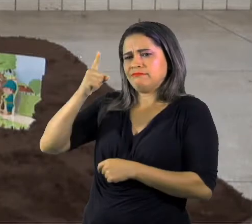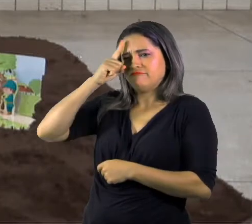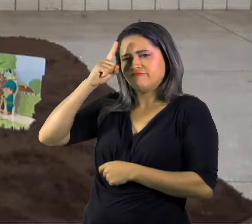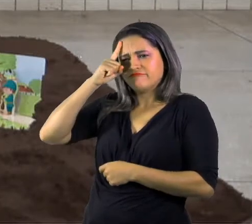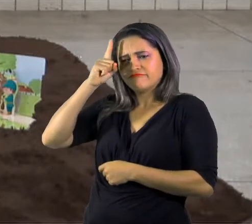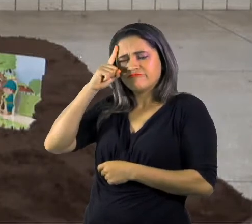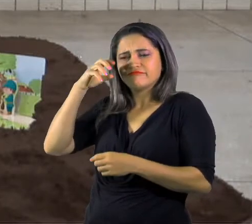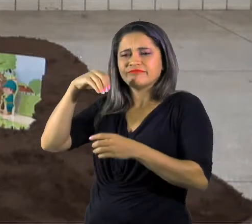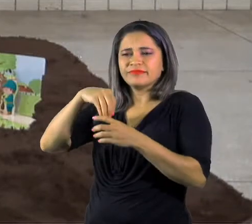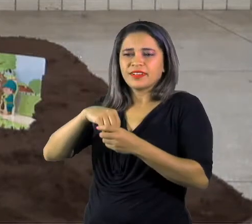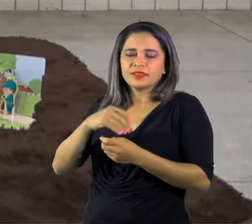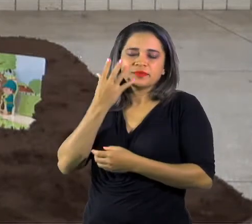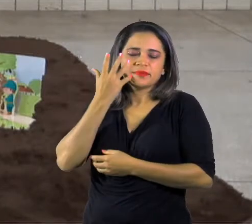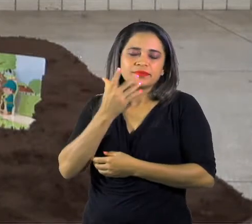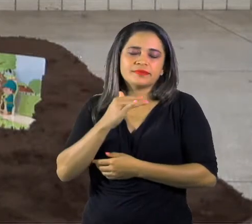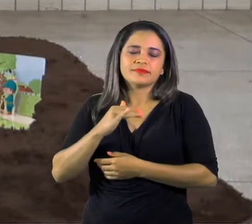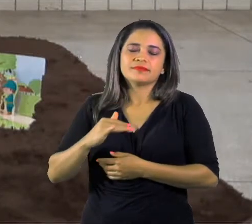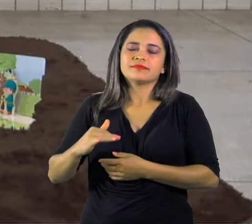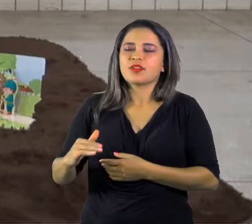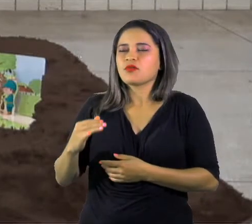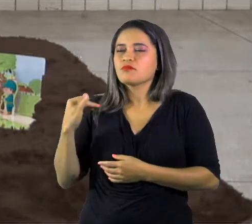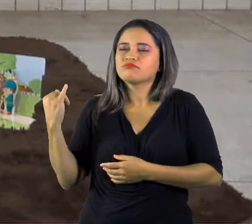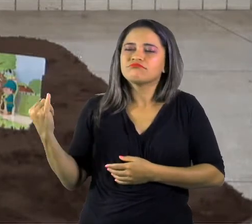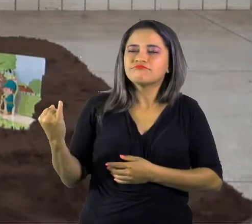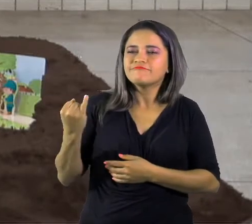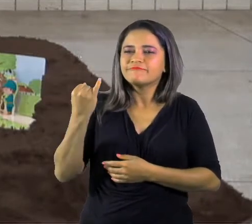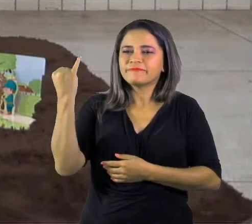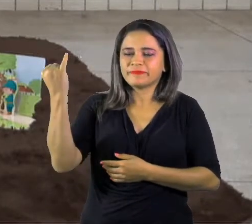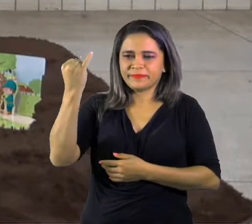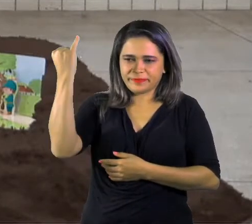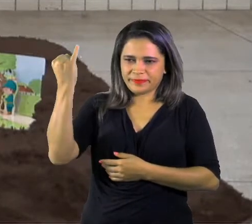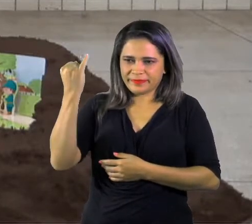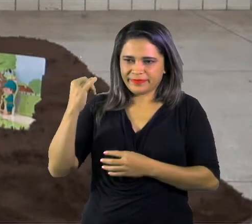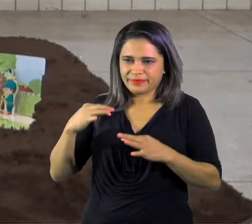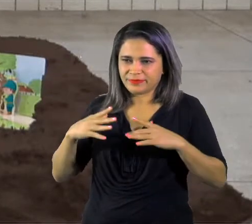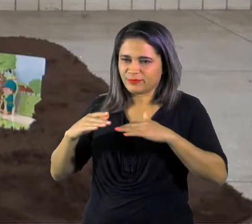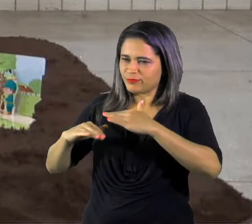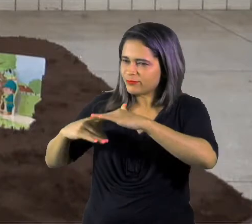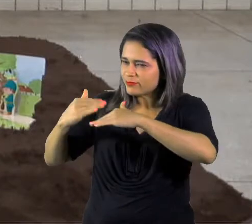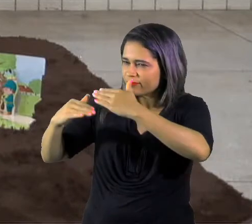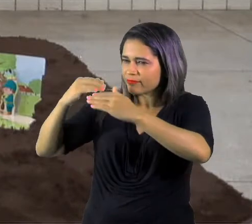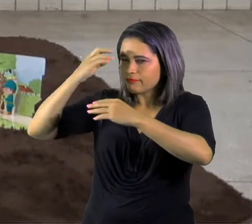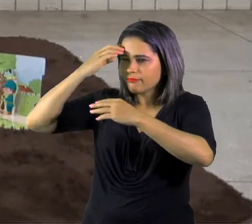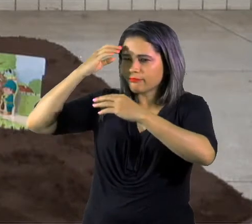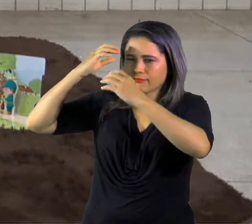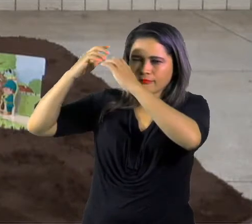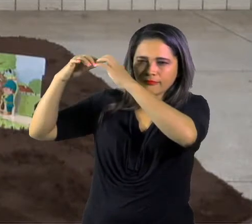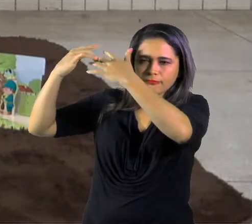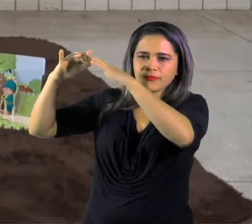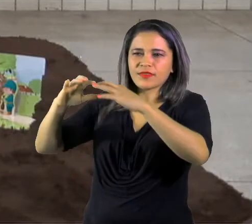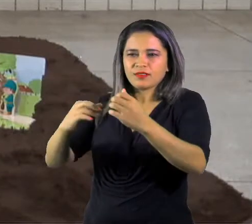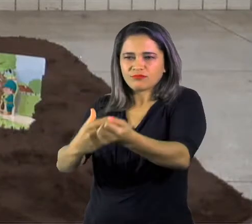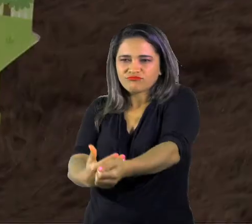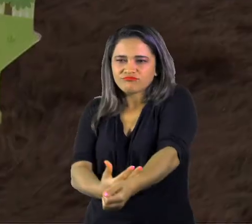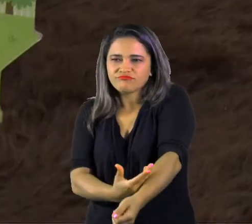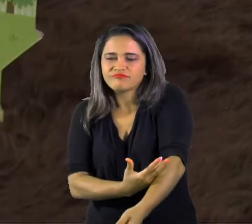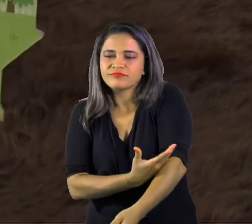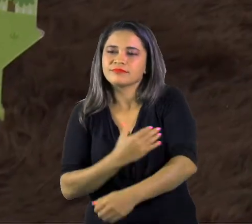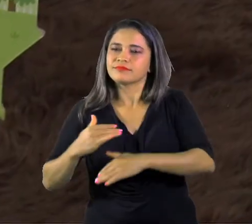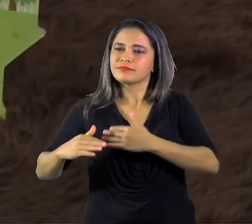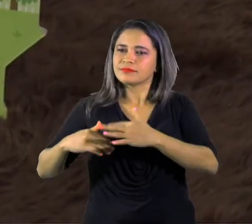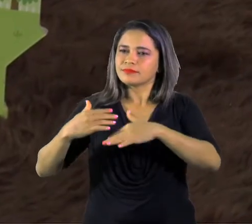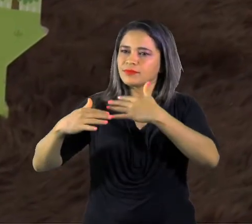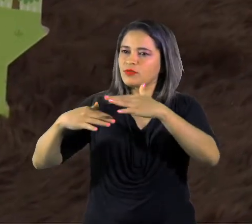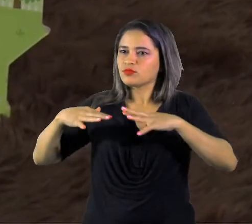algo muito potente, como algo muito importante para todo esse desenvolvimento intelectual, emocional, o desenvolvimento como